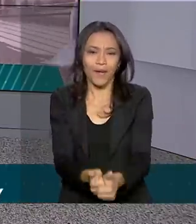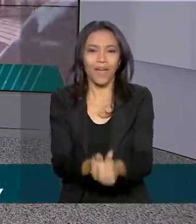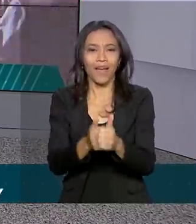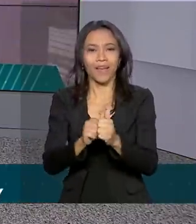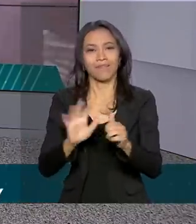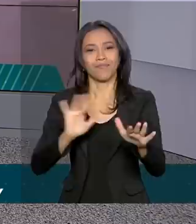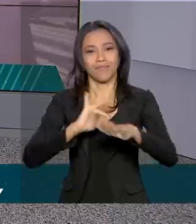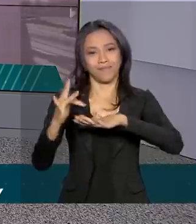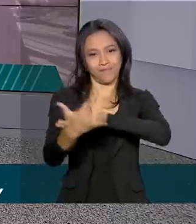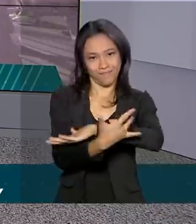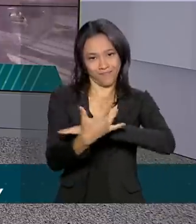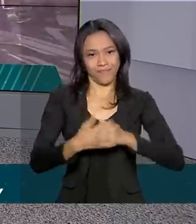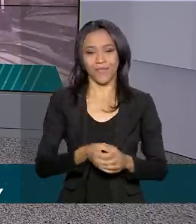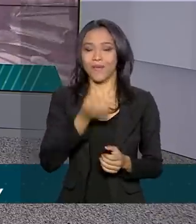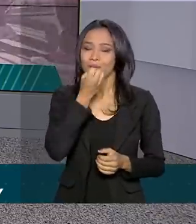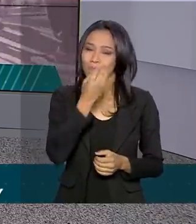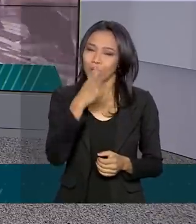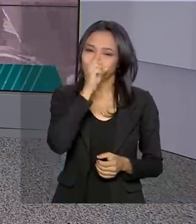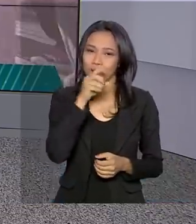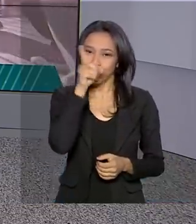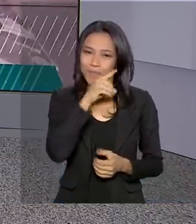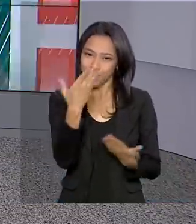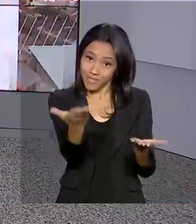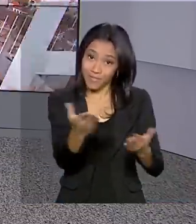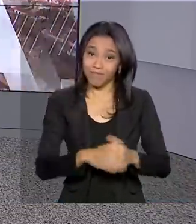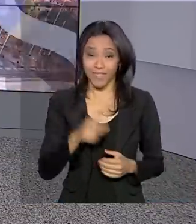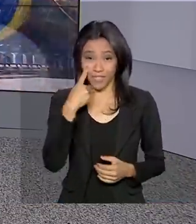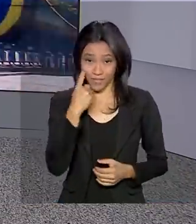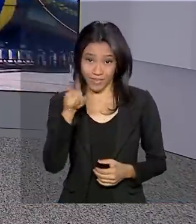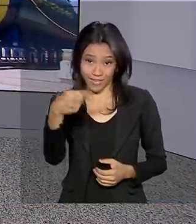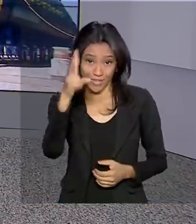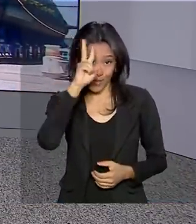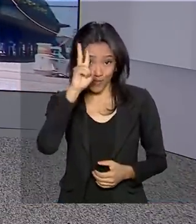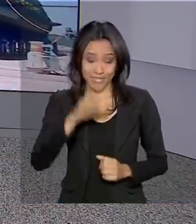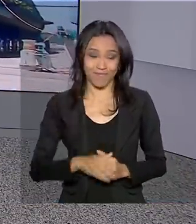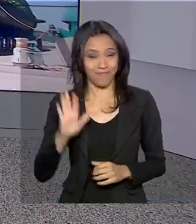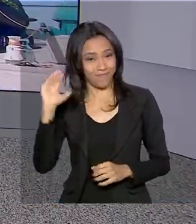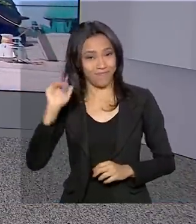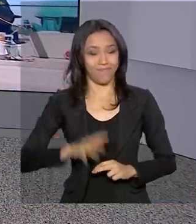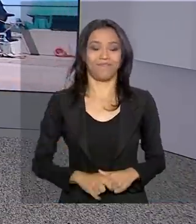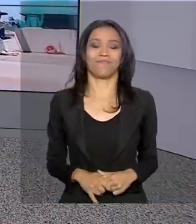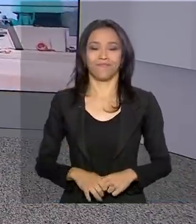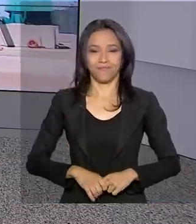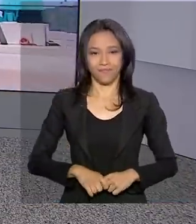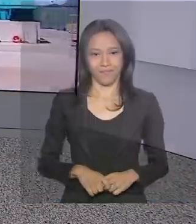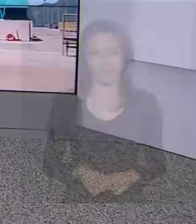pelas redes sociais. Bom fim de semana para você e a gente se vê na segunda-feira. Até lá!